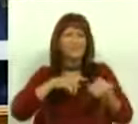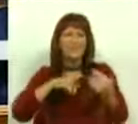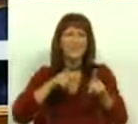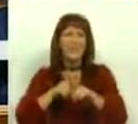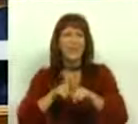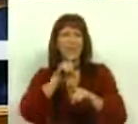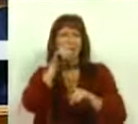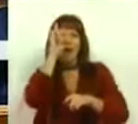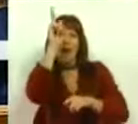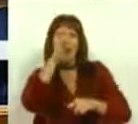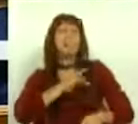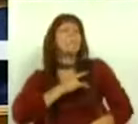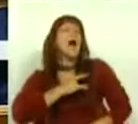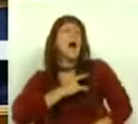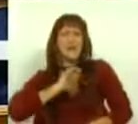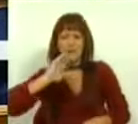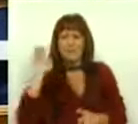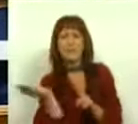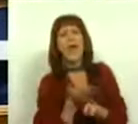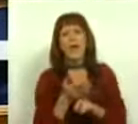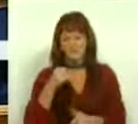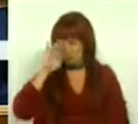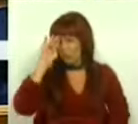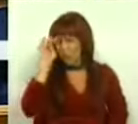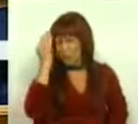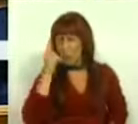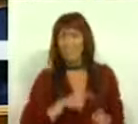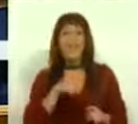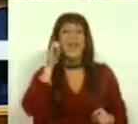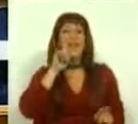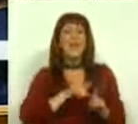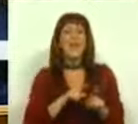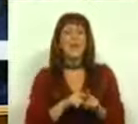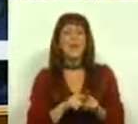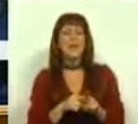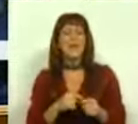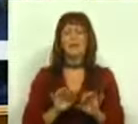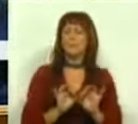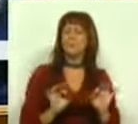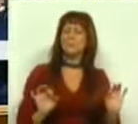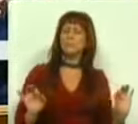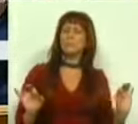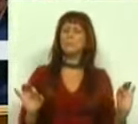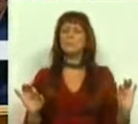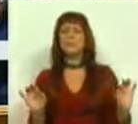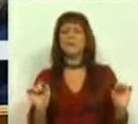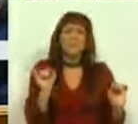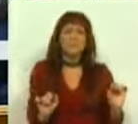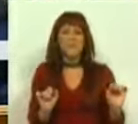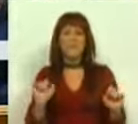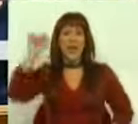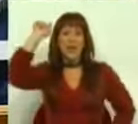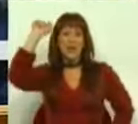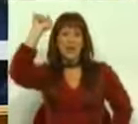o acusará de ter uma paixão pela austeridade e quem, com a pompa e circunstância tipicamente